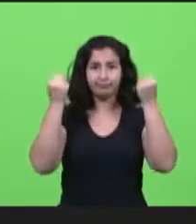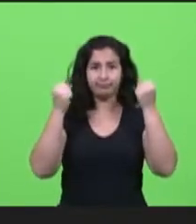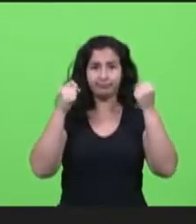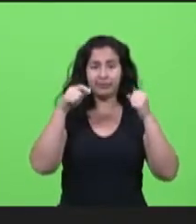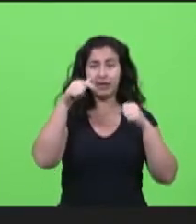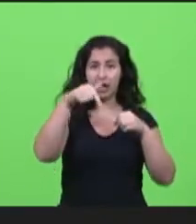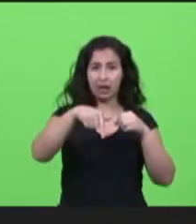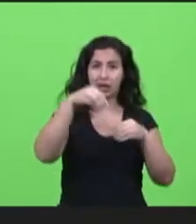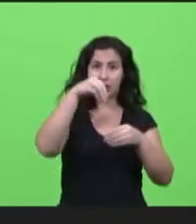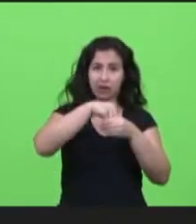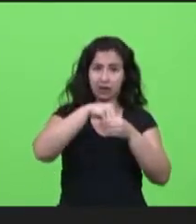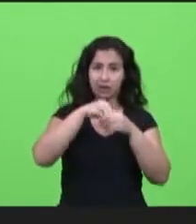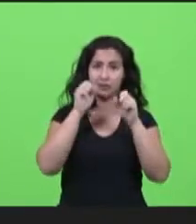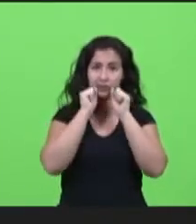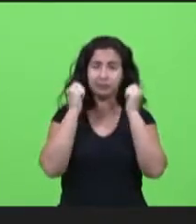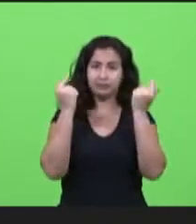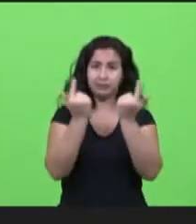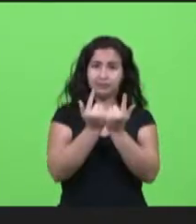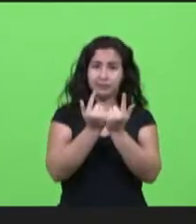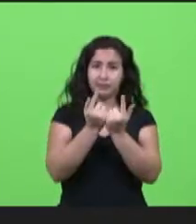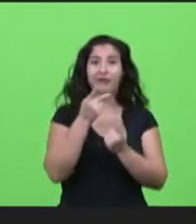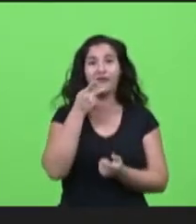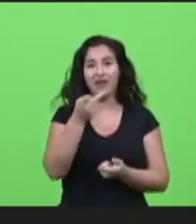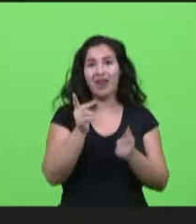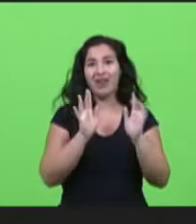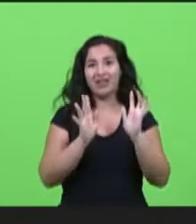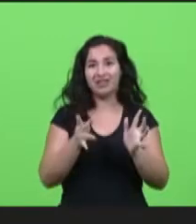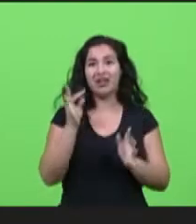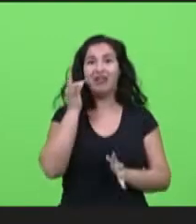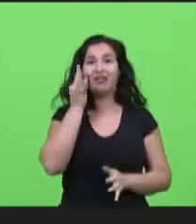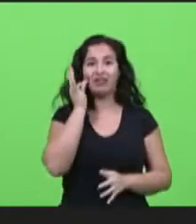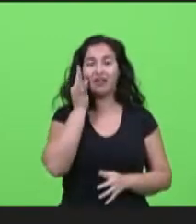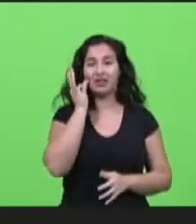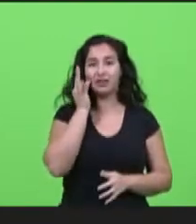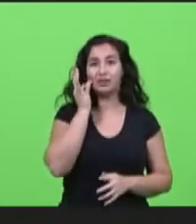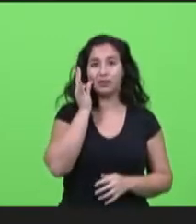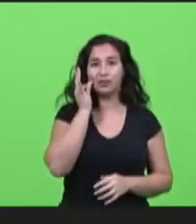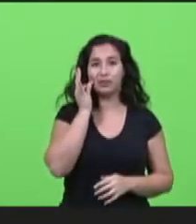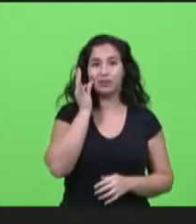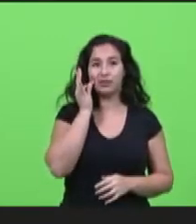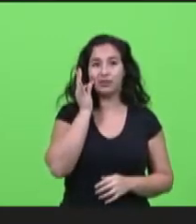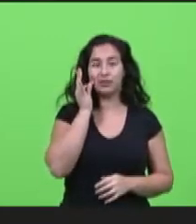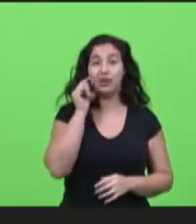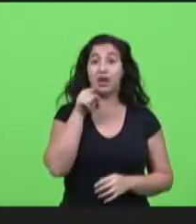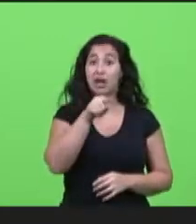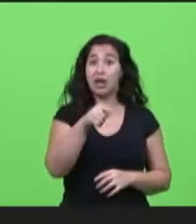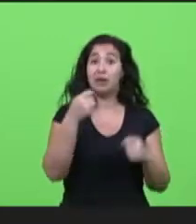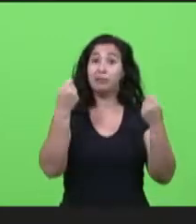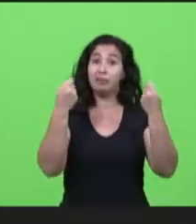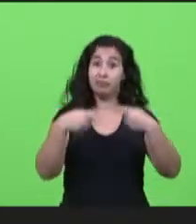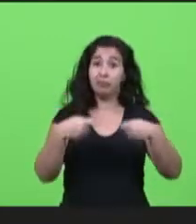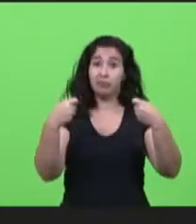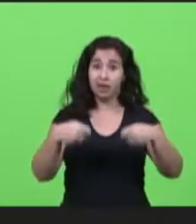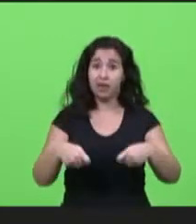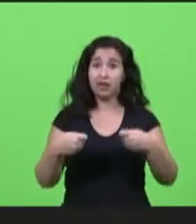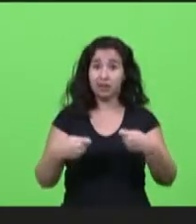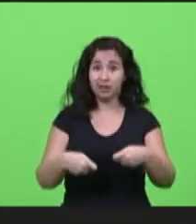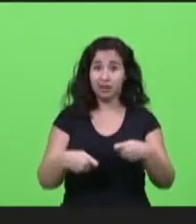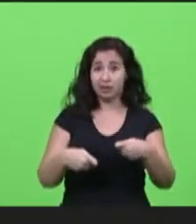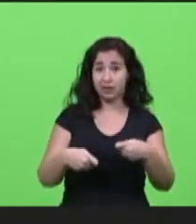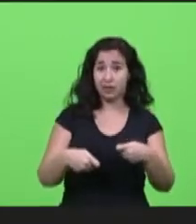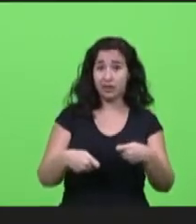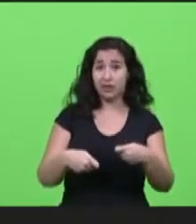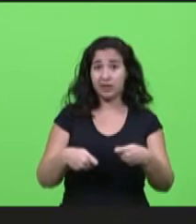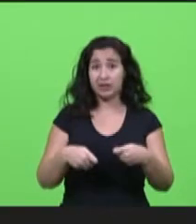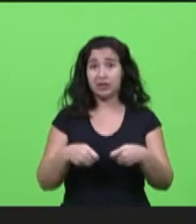E eu falei isso já para o Fernando, que ele precisa, de fato, eu diria que